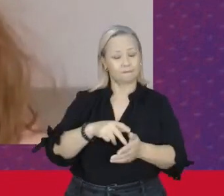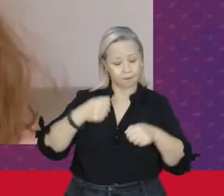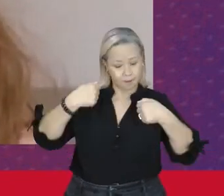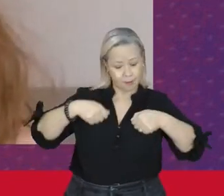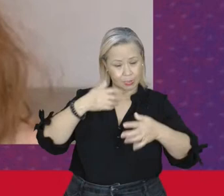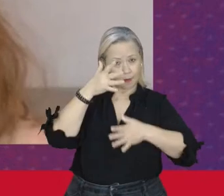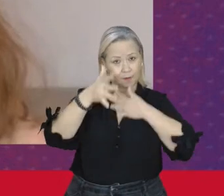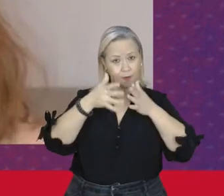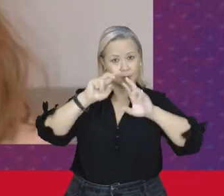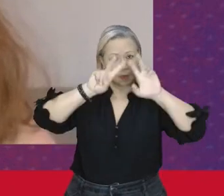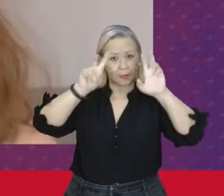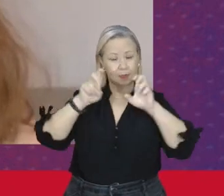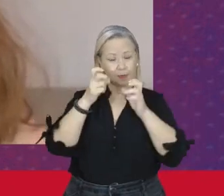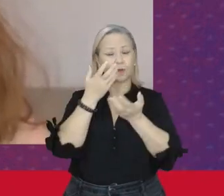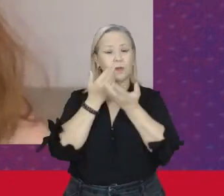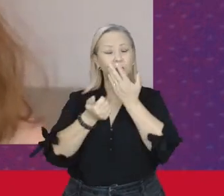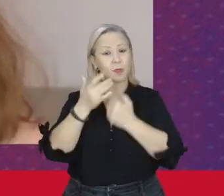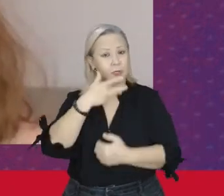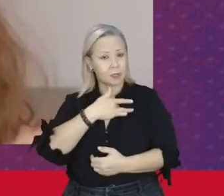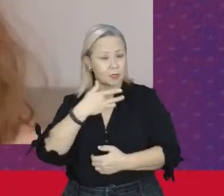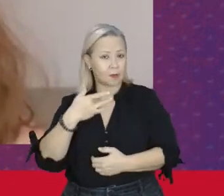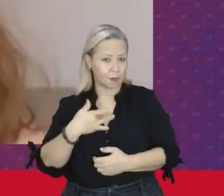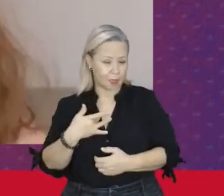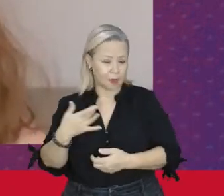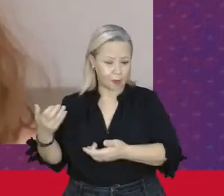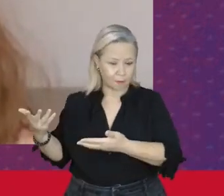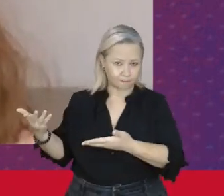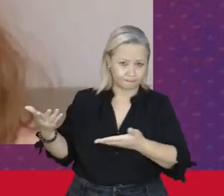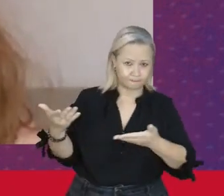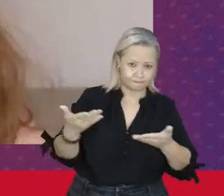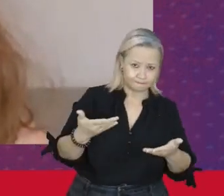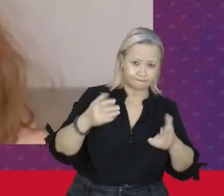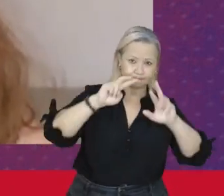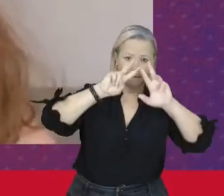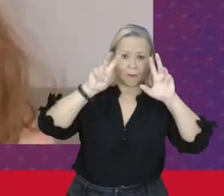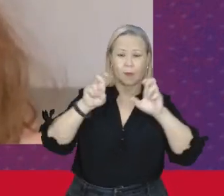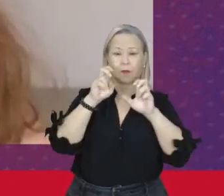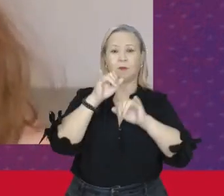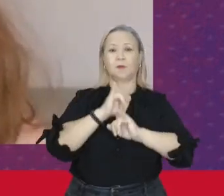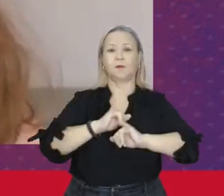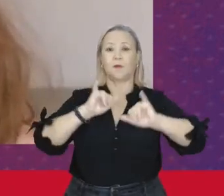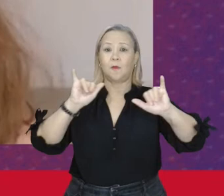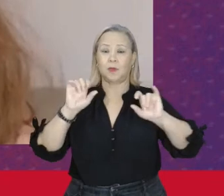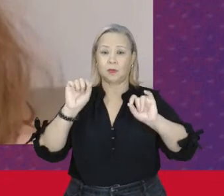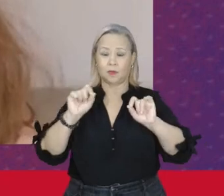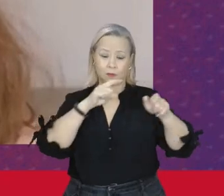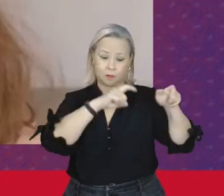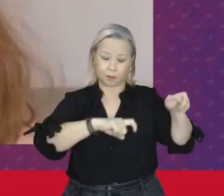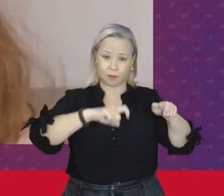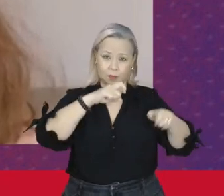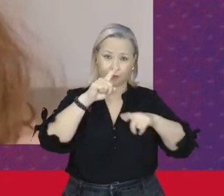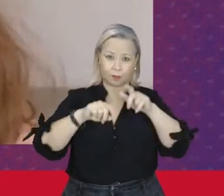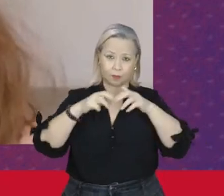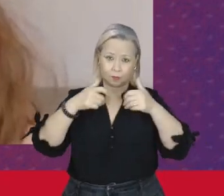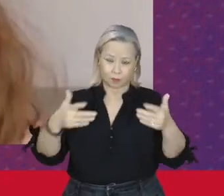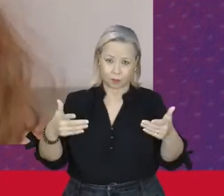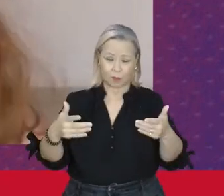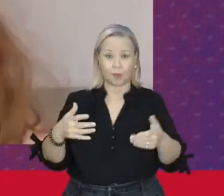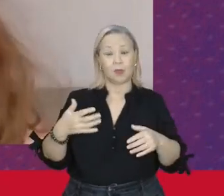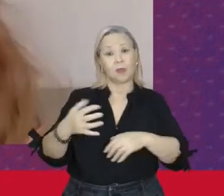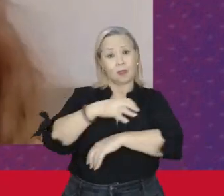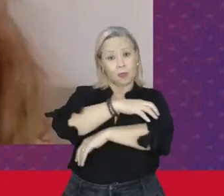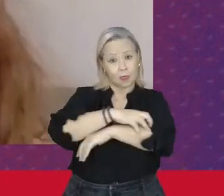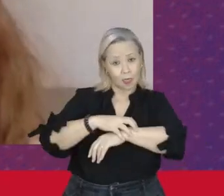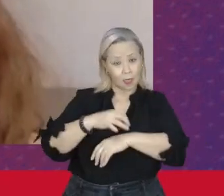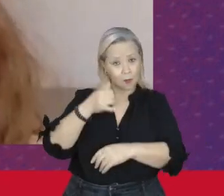da questão da comida saudável, né? Trazer alguns dados sobre a produção agrícola e agropecuária brasileira,